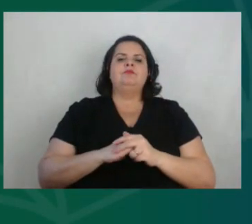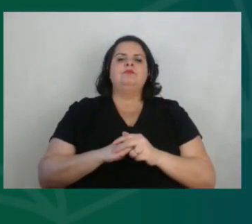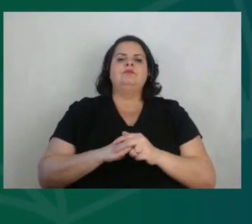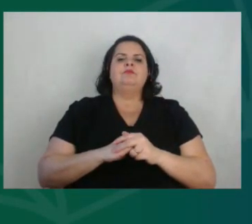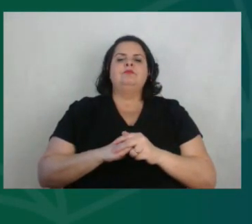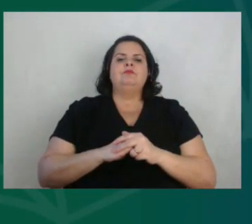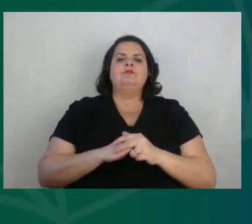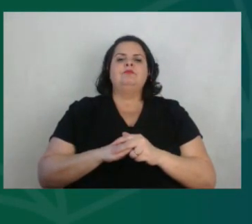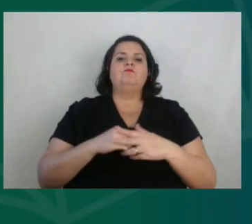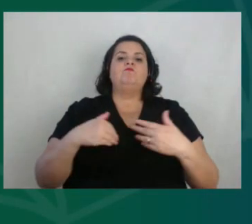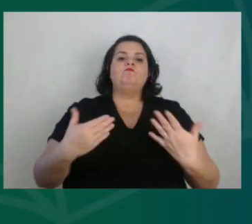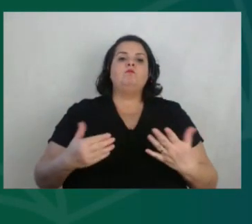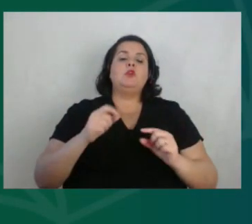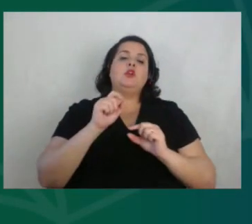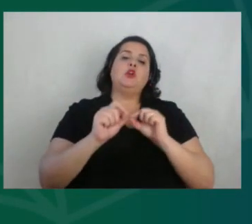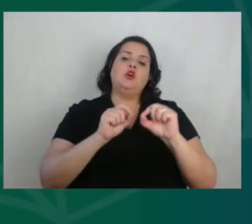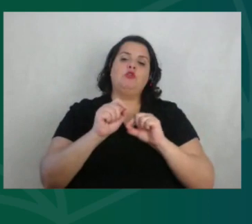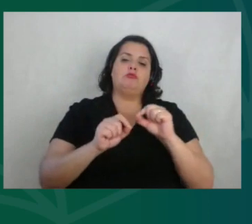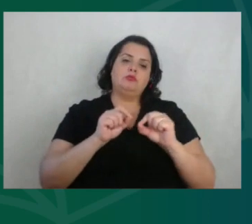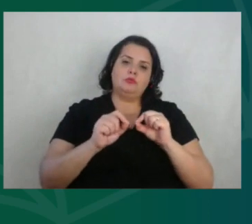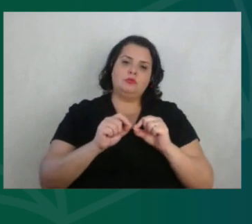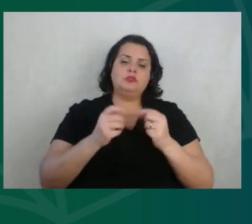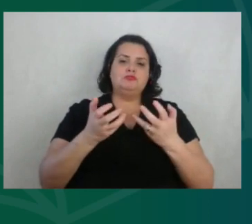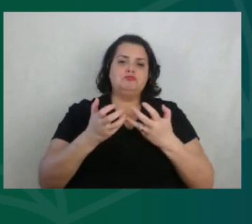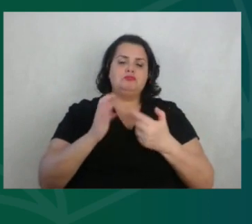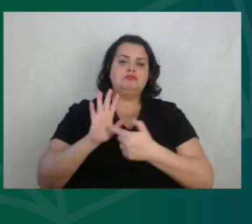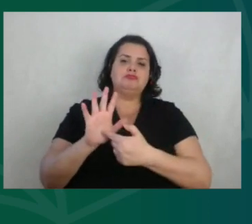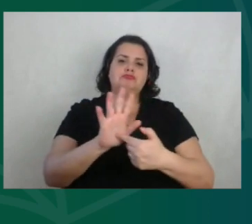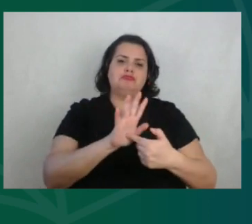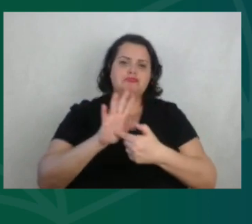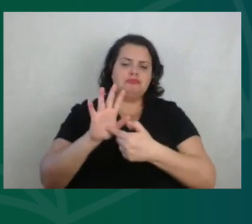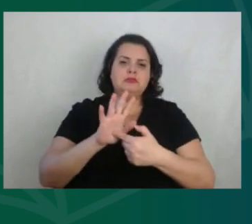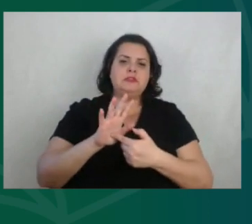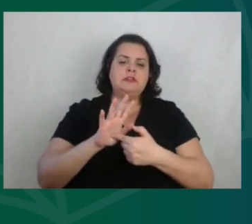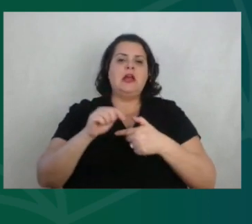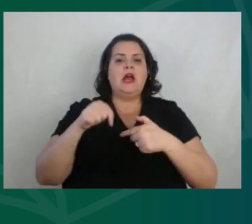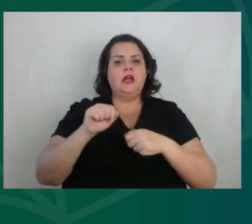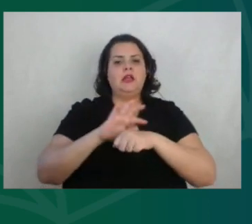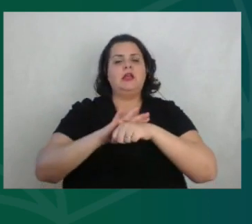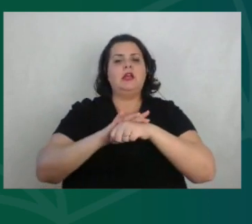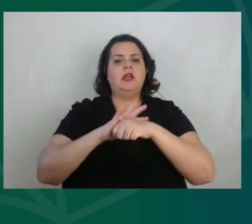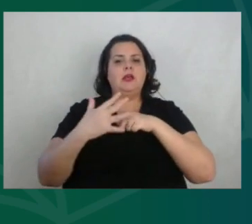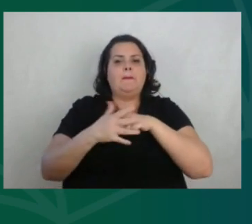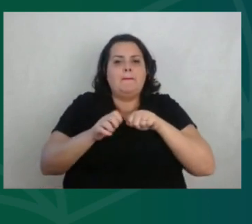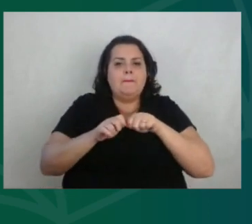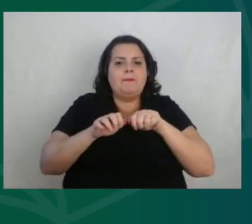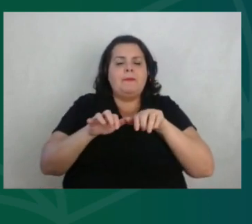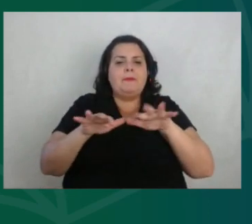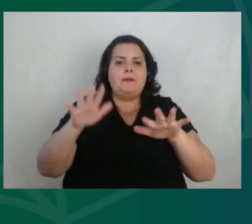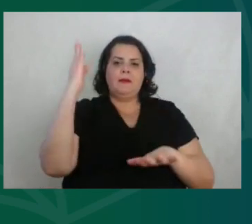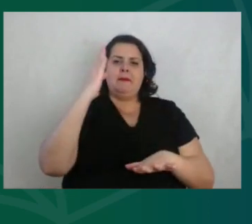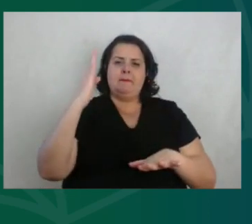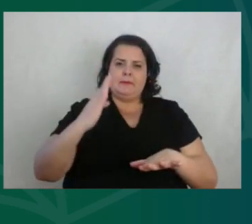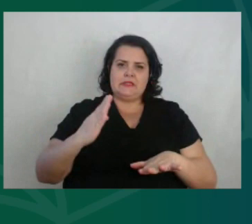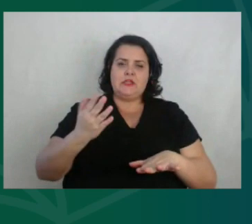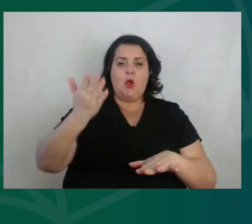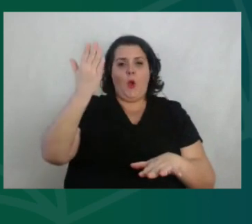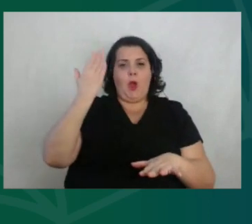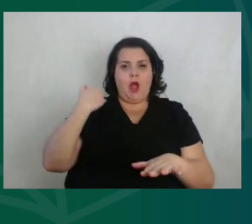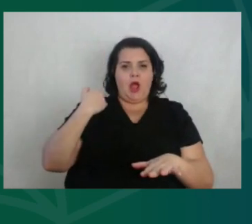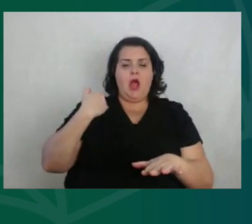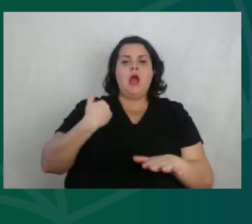Então, minhas considerações finais, né, mostrando que a epidemia no Brasil está se expandindo para o interior e